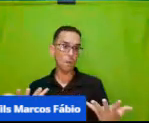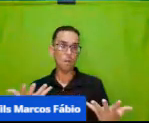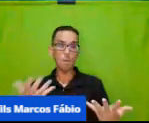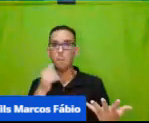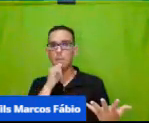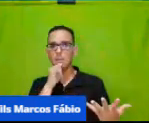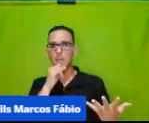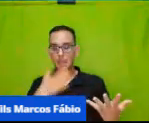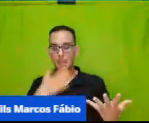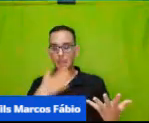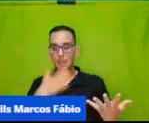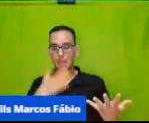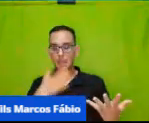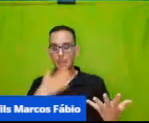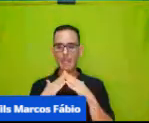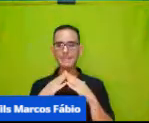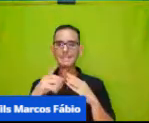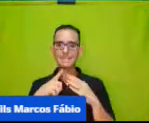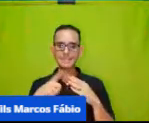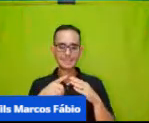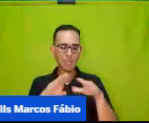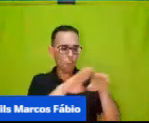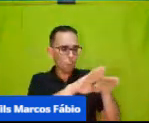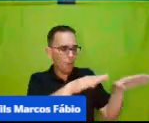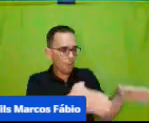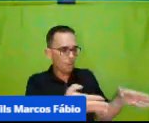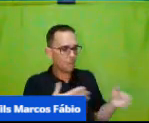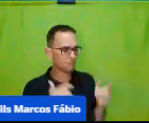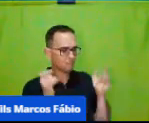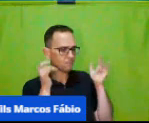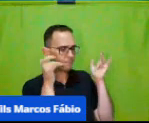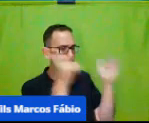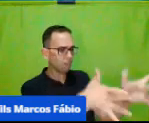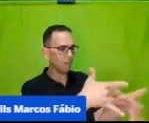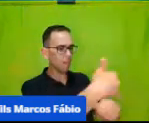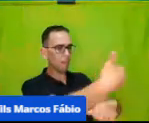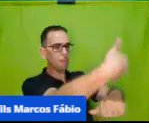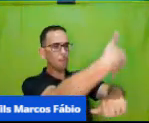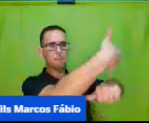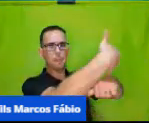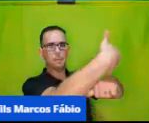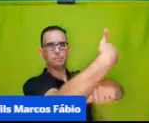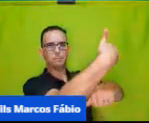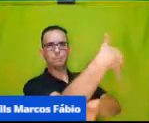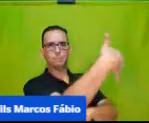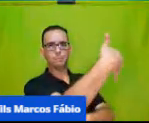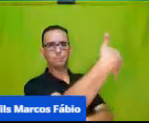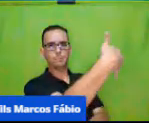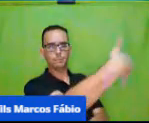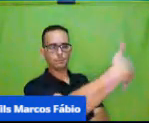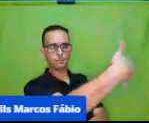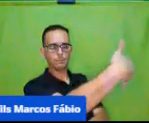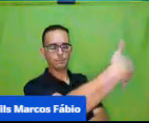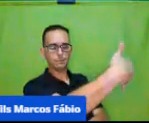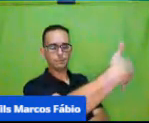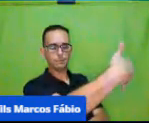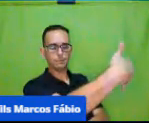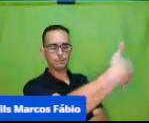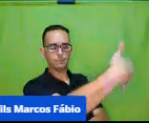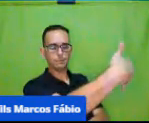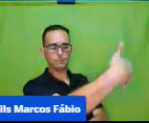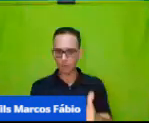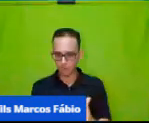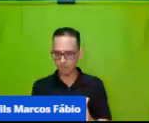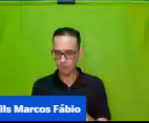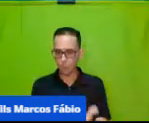minha casa, eu tenho uma cômoda, e eu deixo o celular meio em cima da cômoda ali, encosto o caderno mais perto dessa cômoda,